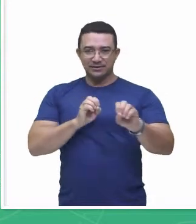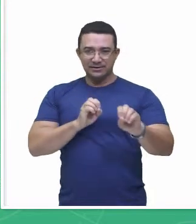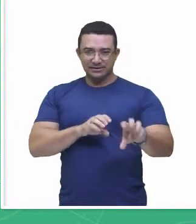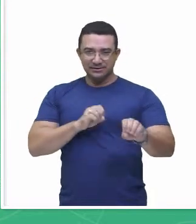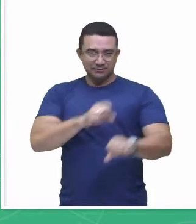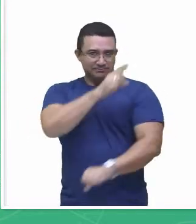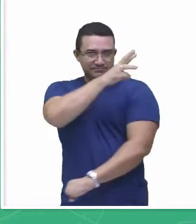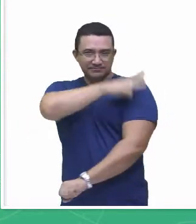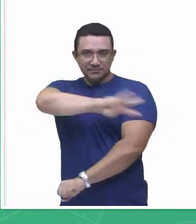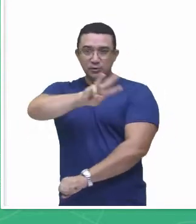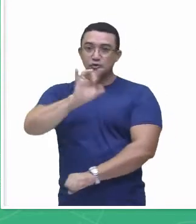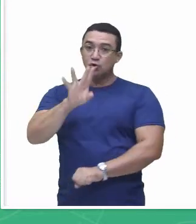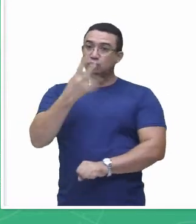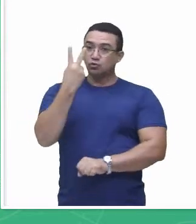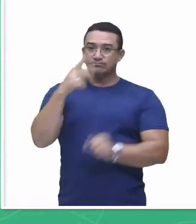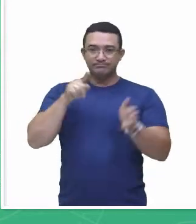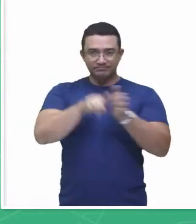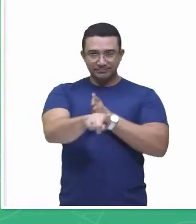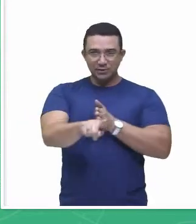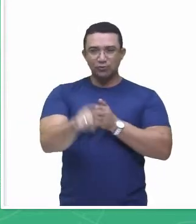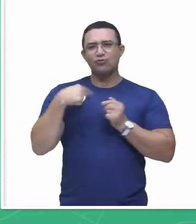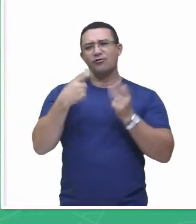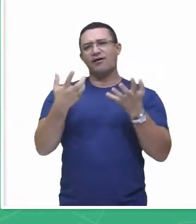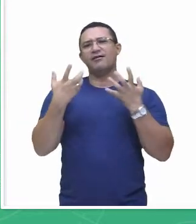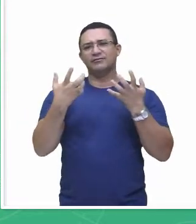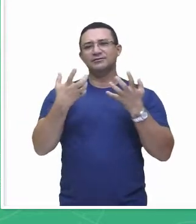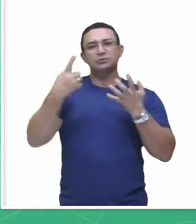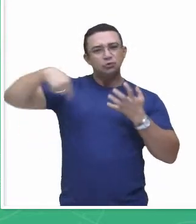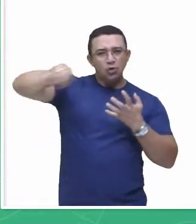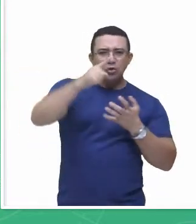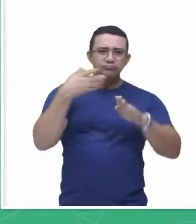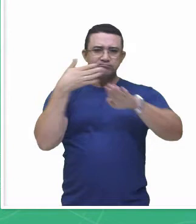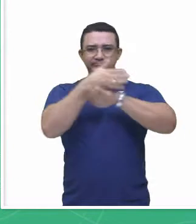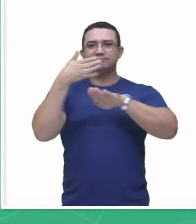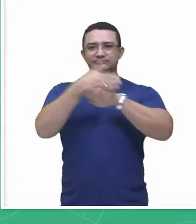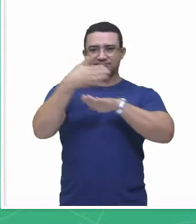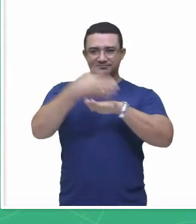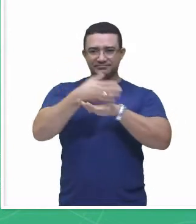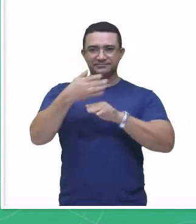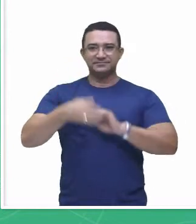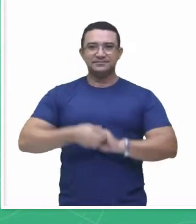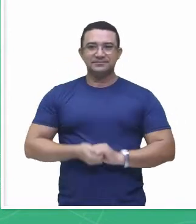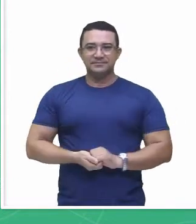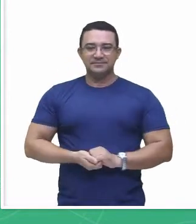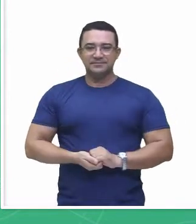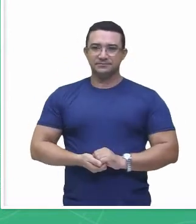São apenas 2 questões, quero ver todo mundo participando. Vamos lá?